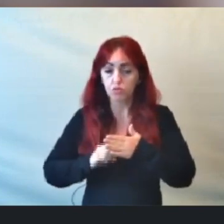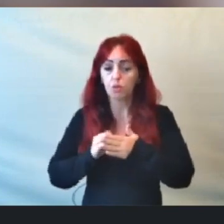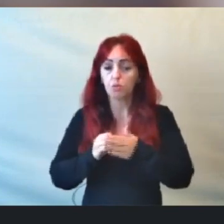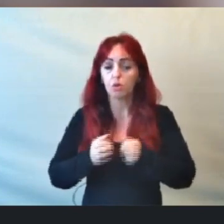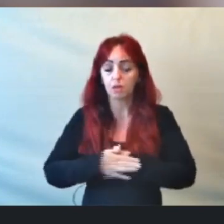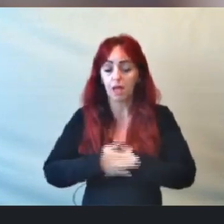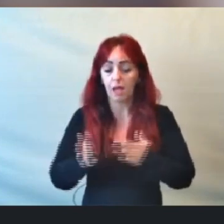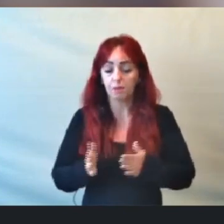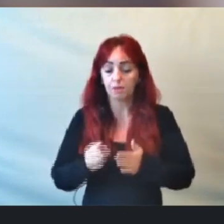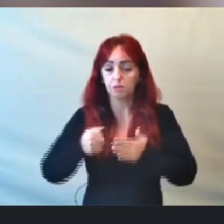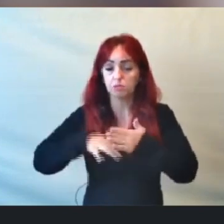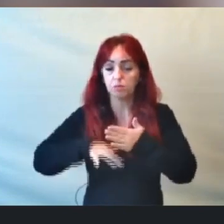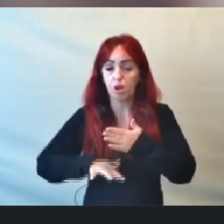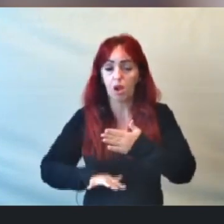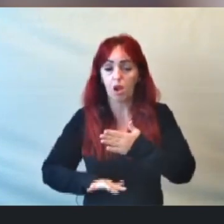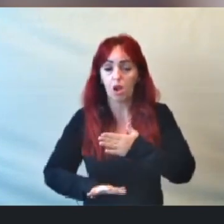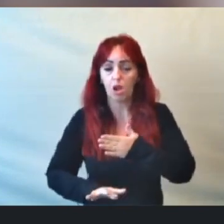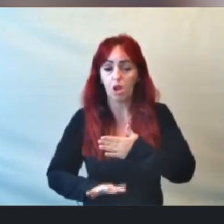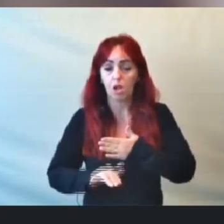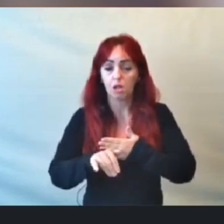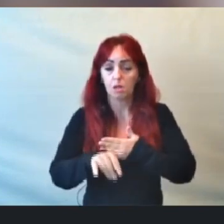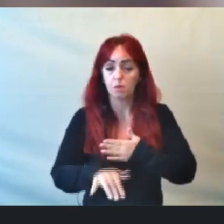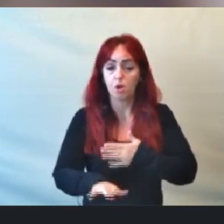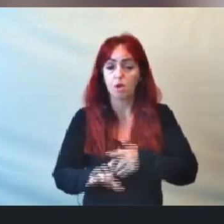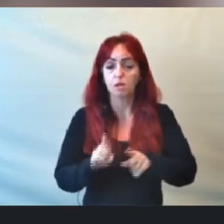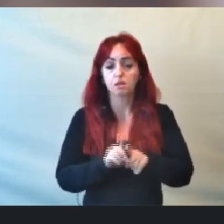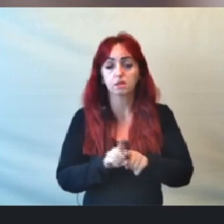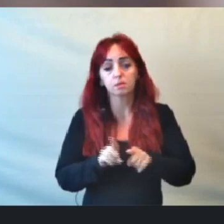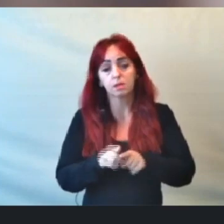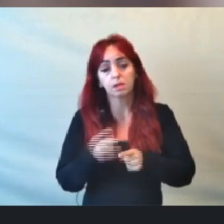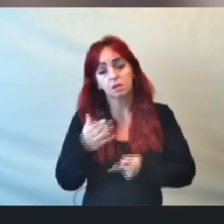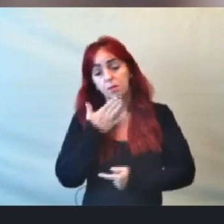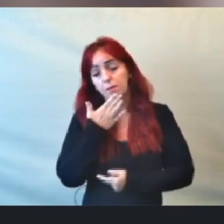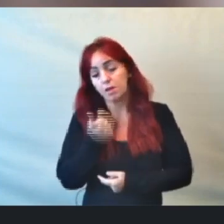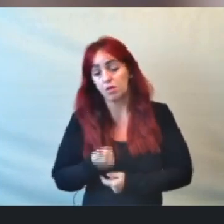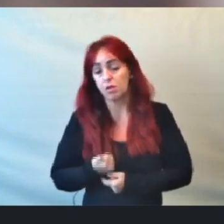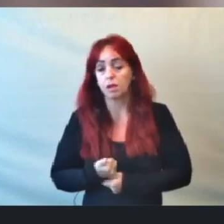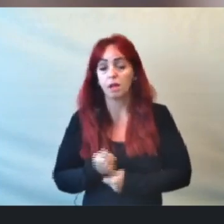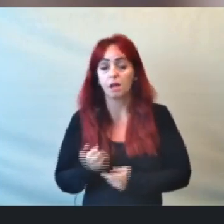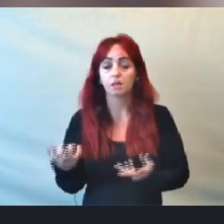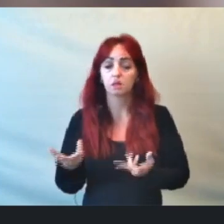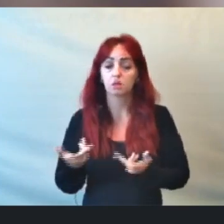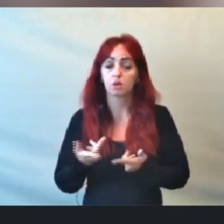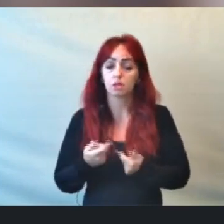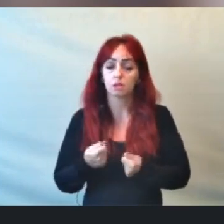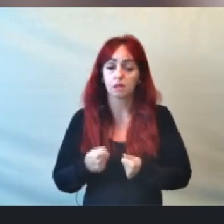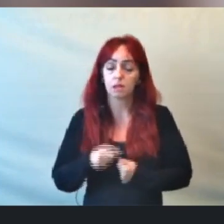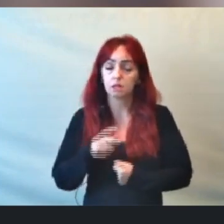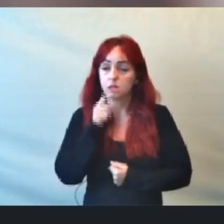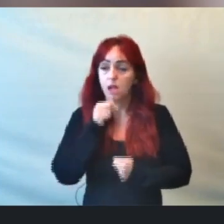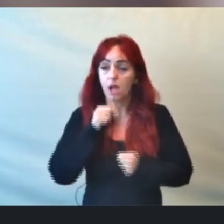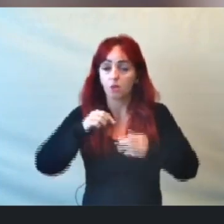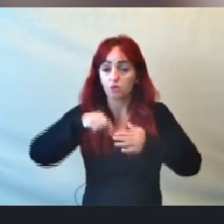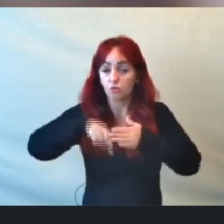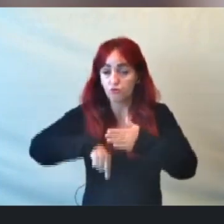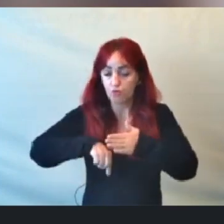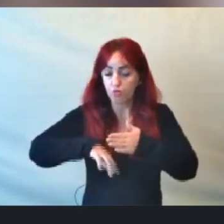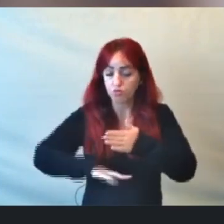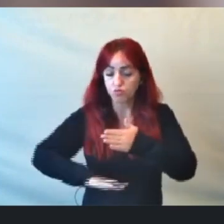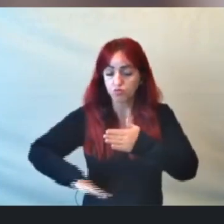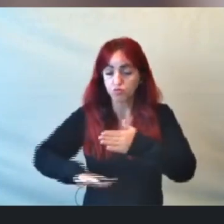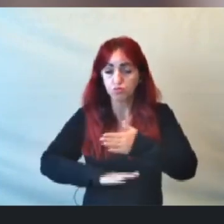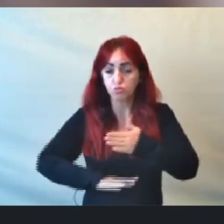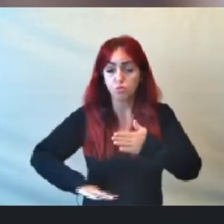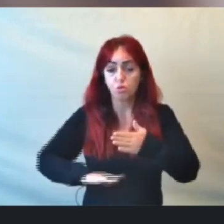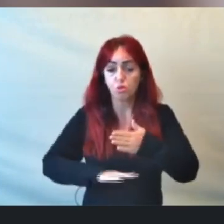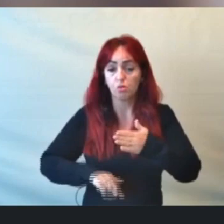carreadas embora, né, e com isso melhorasse a condição de água do fundo, que é uma água realmente anóxica, com